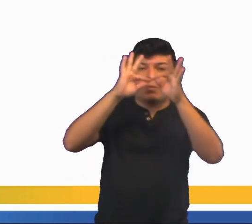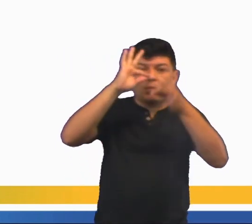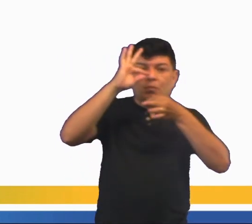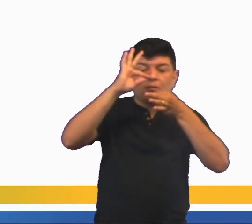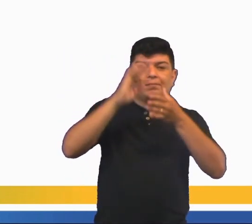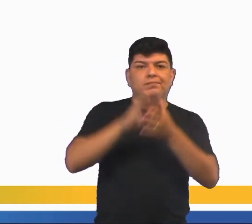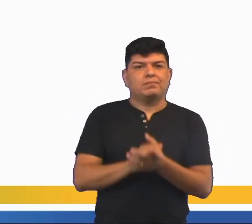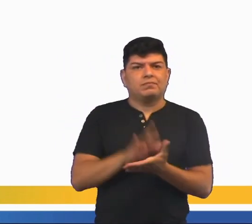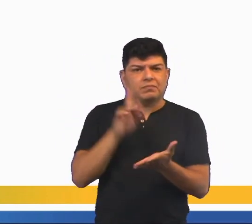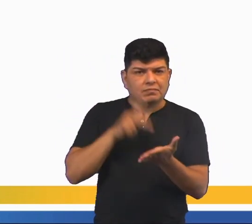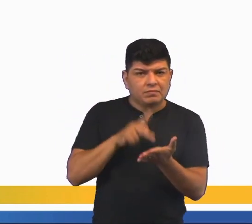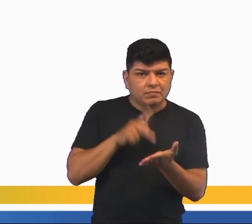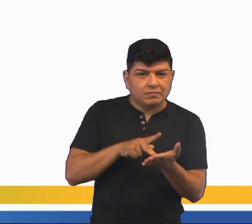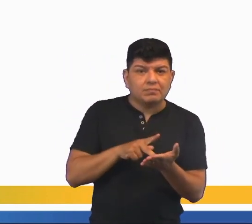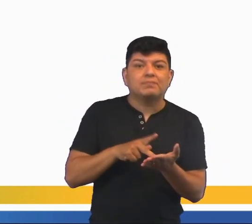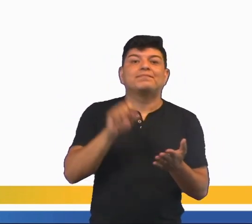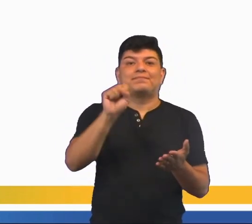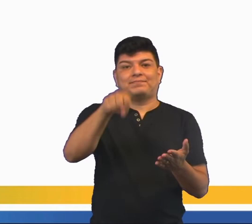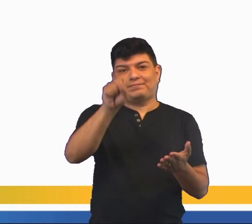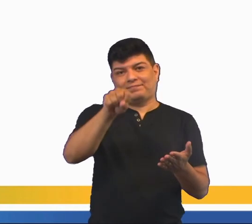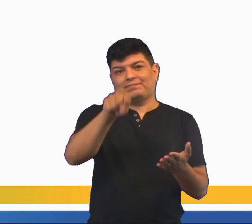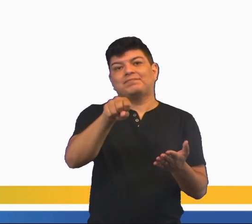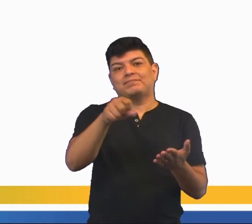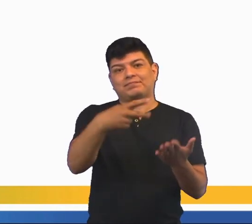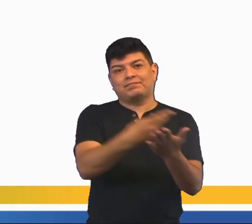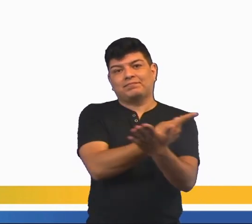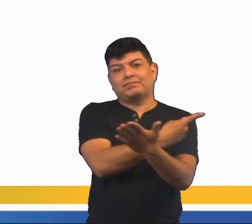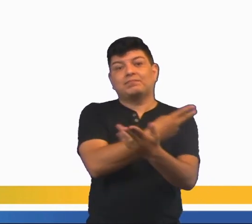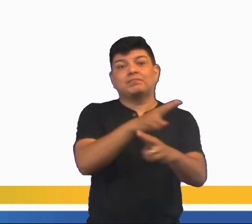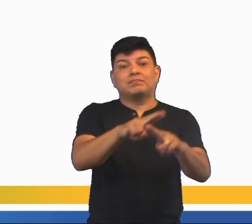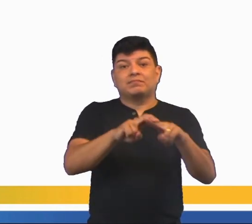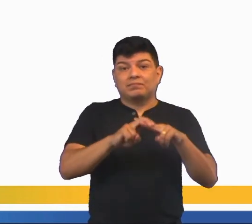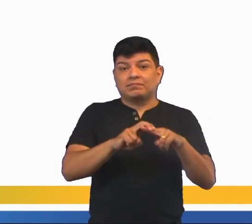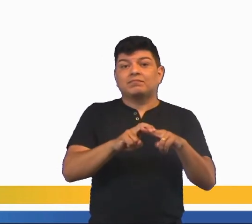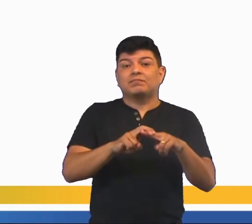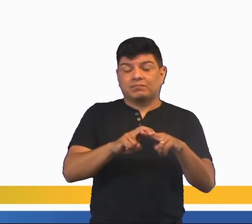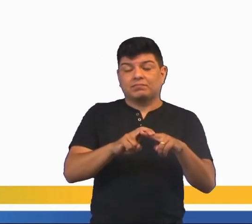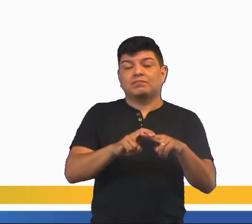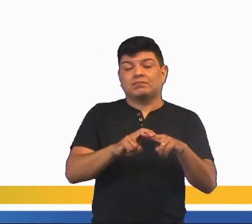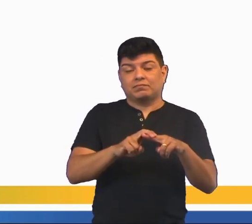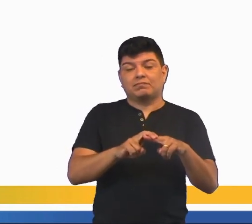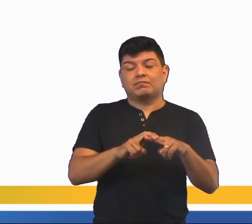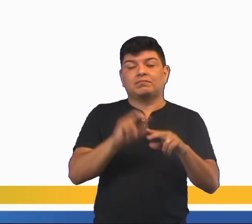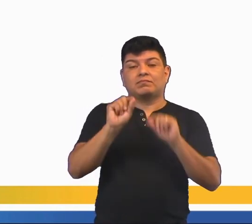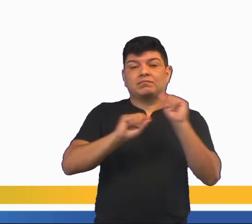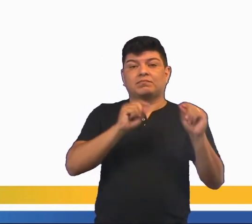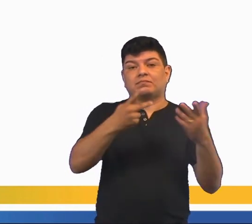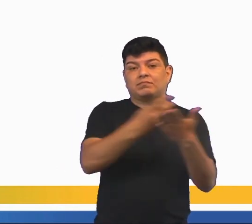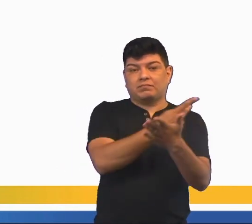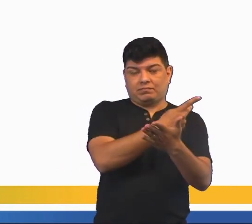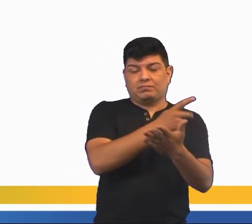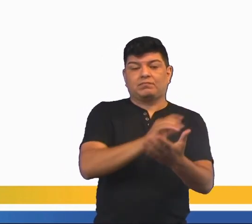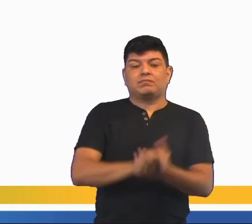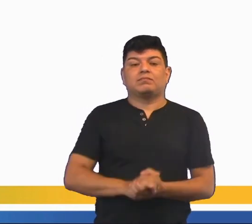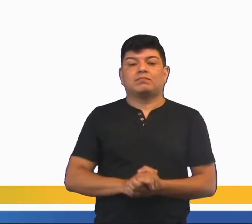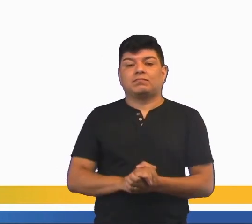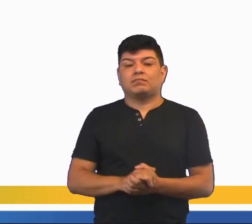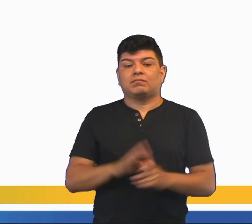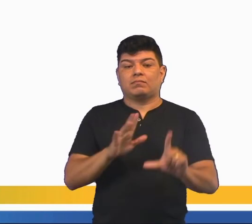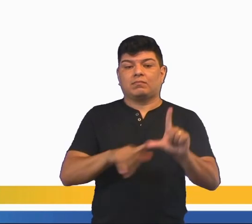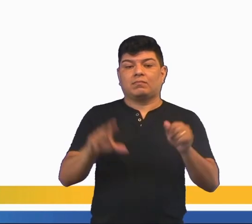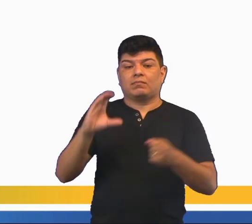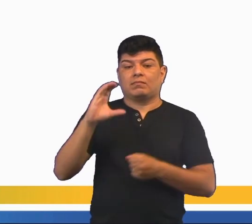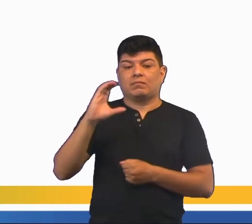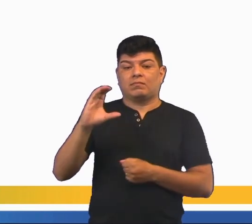de uvas. Isso aconteceu no texto? Sim. Então, foi capturada. Então, isso aqui expressa um fato.